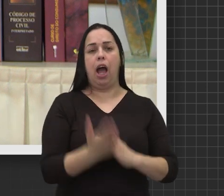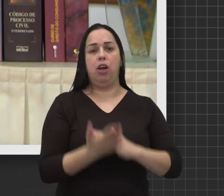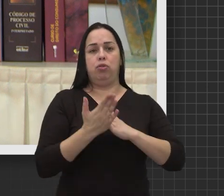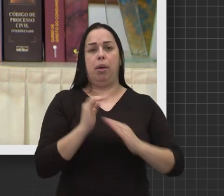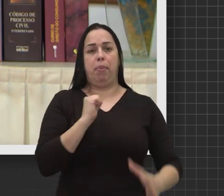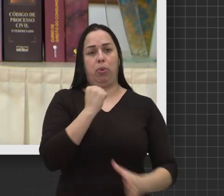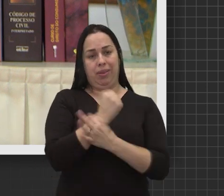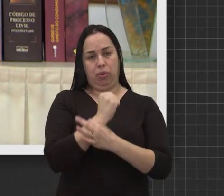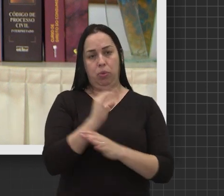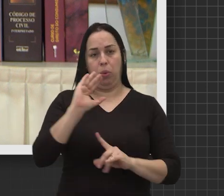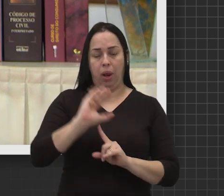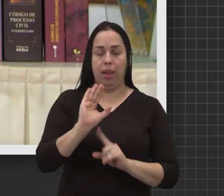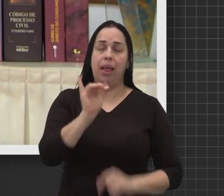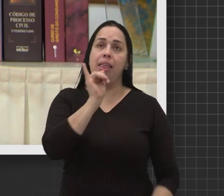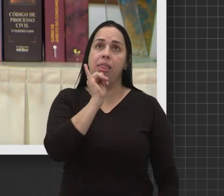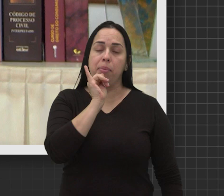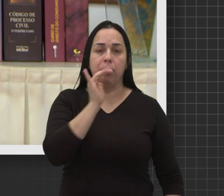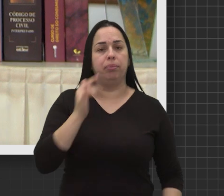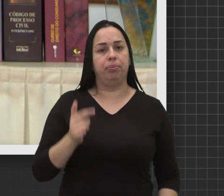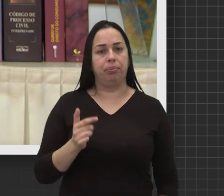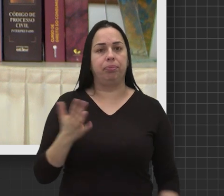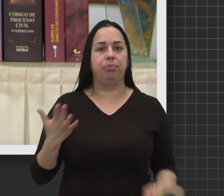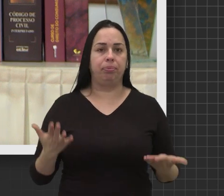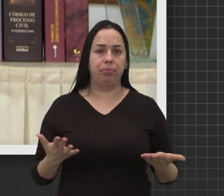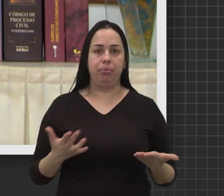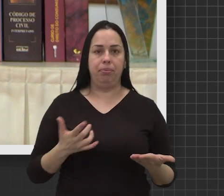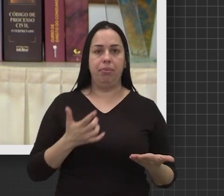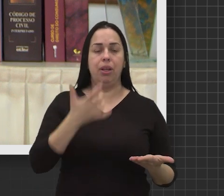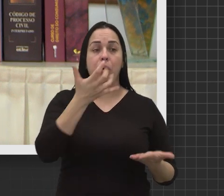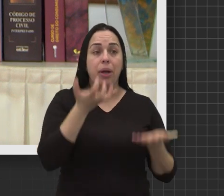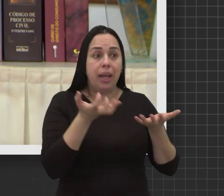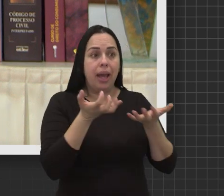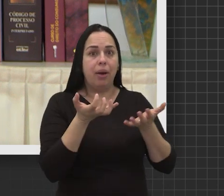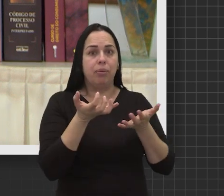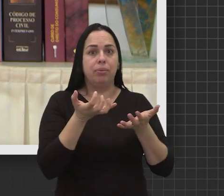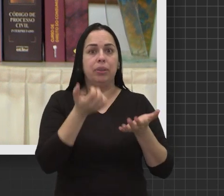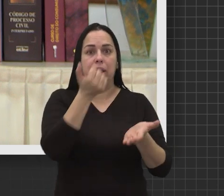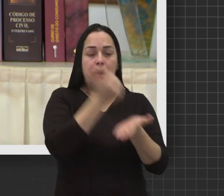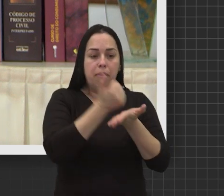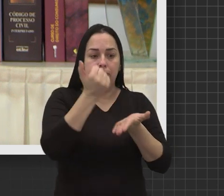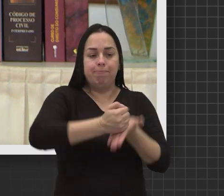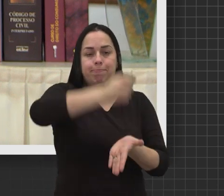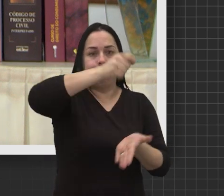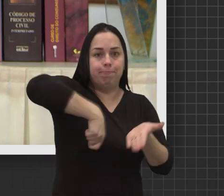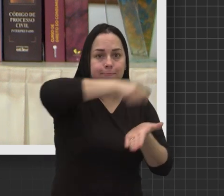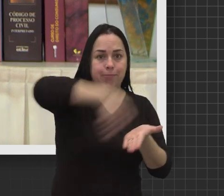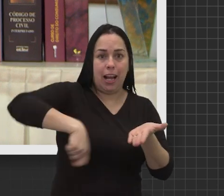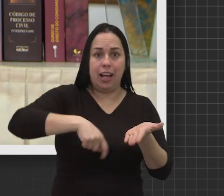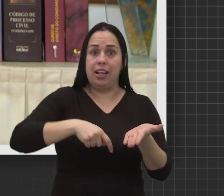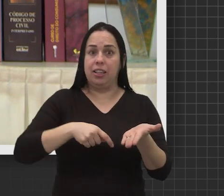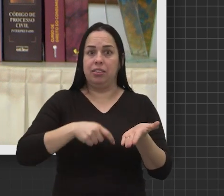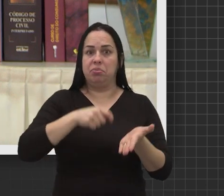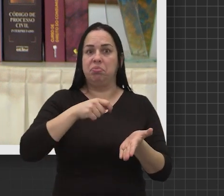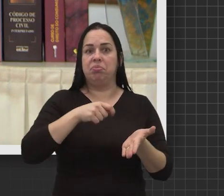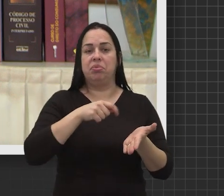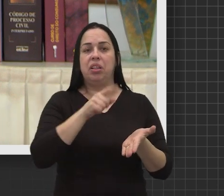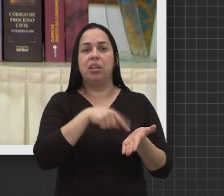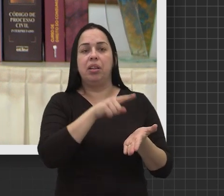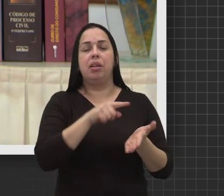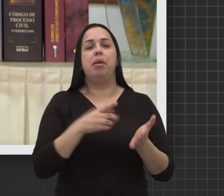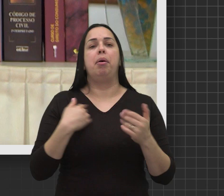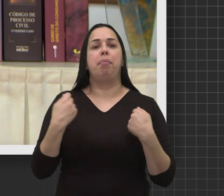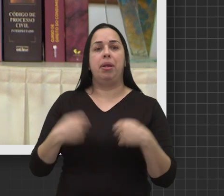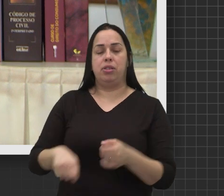consumidor. Por exemplo, se eu tenho interesse em fazer o cancelamento da minha matrícula, eu devo